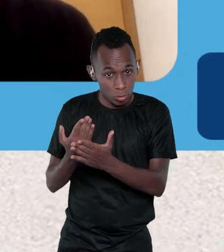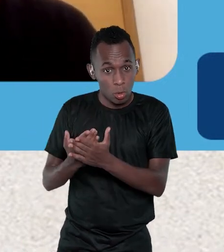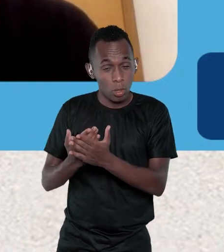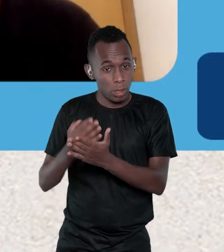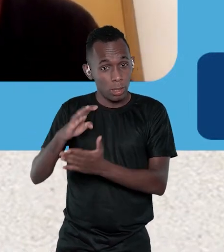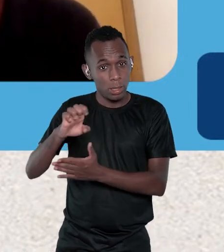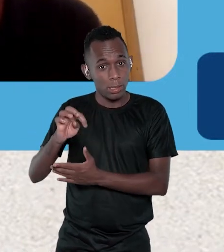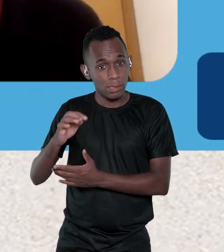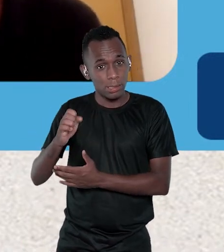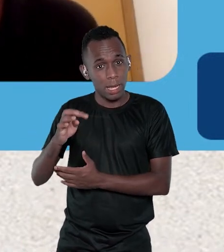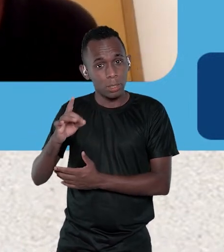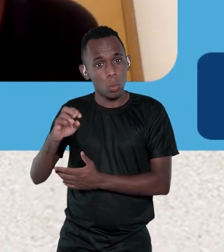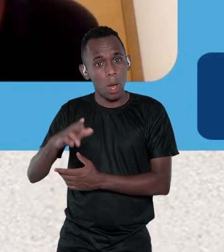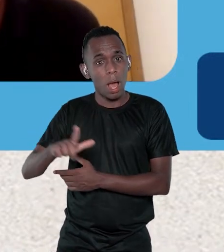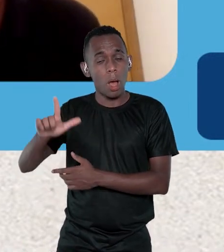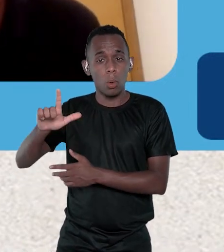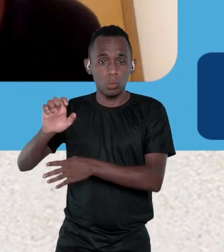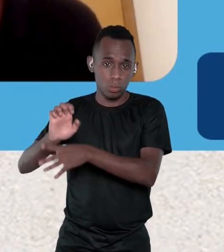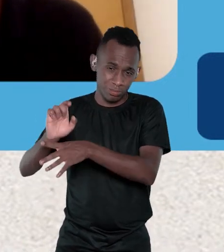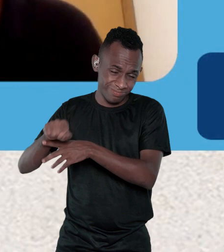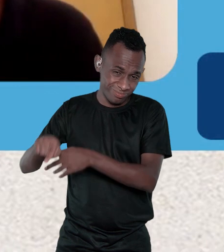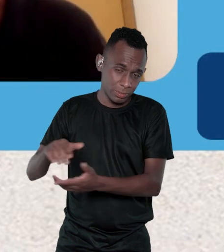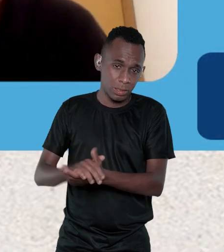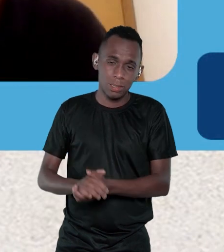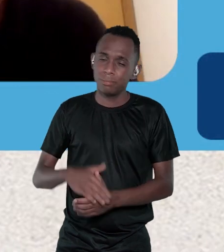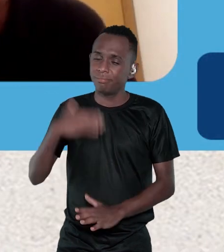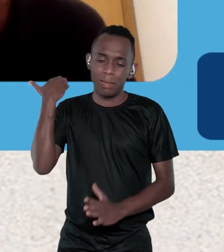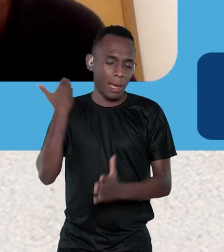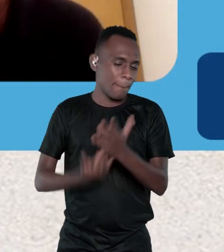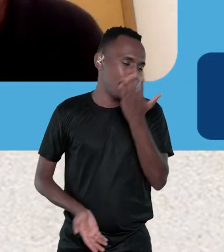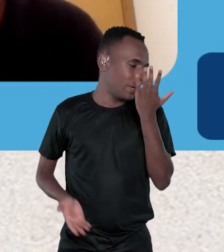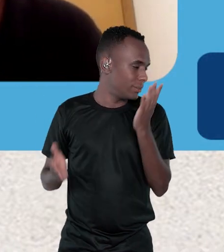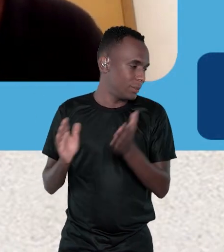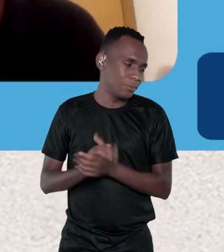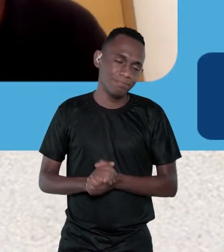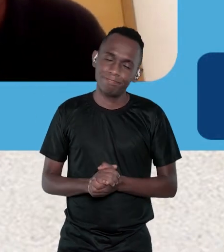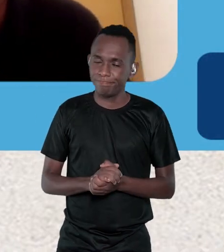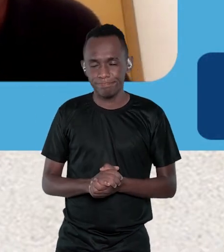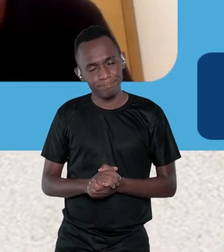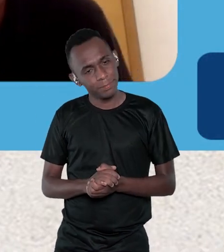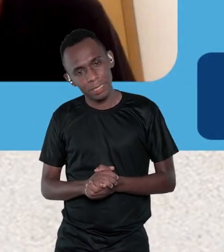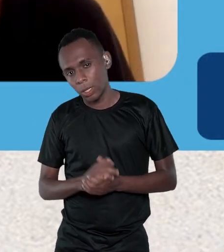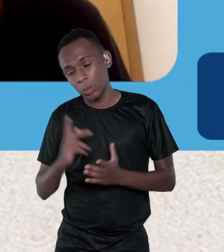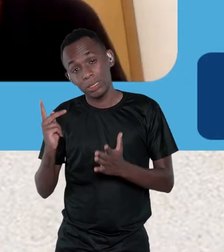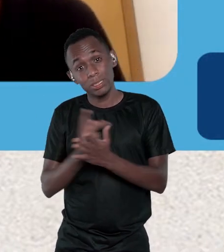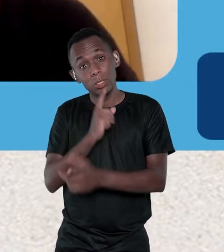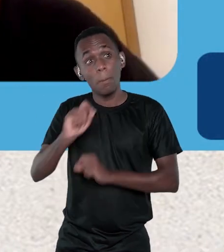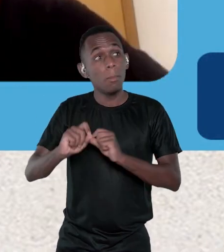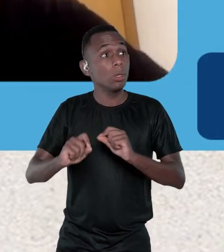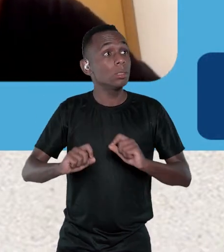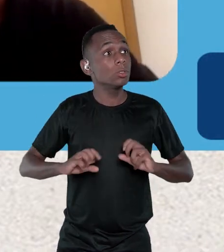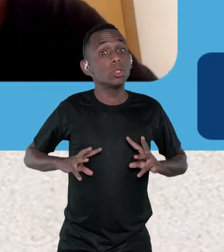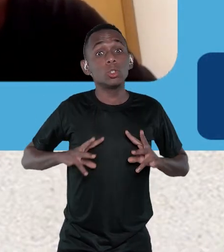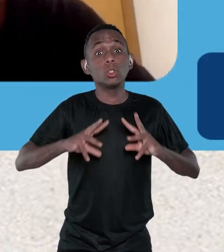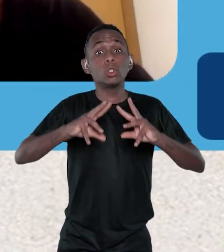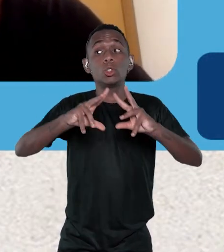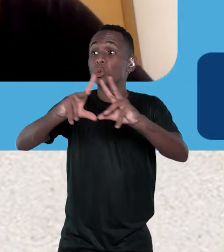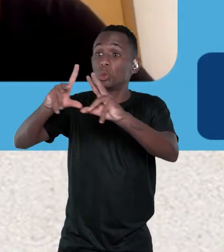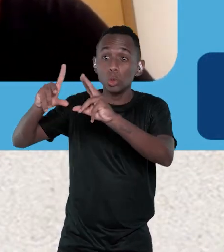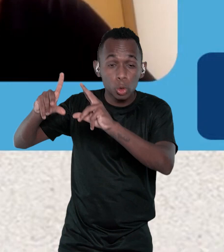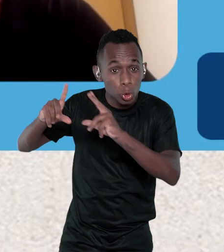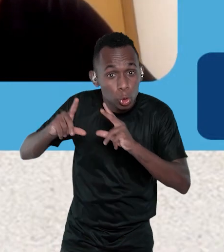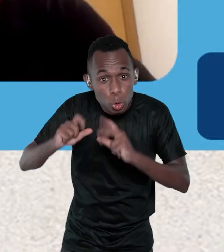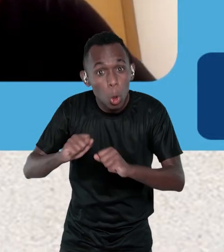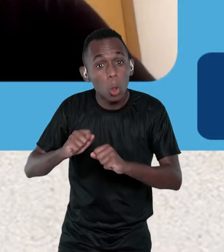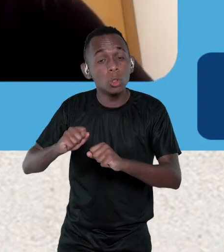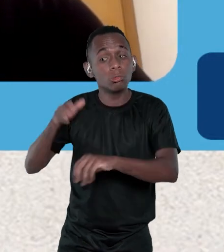E fui cair no colégio estadual. Aí foi a minha perdição. Porque todo mundo